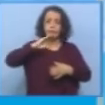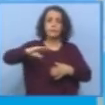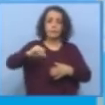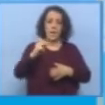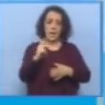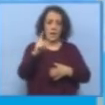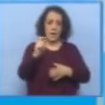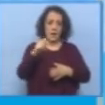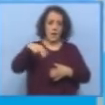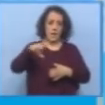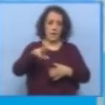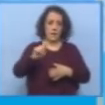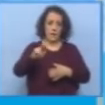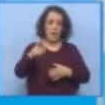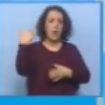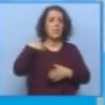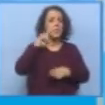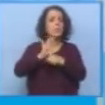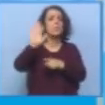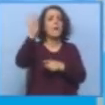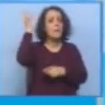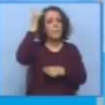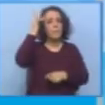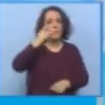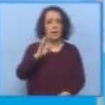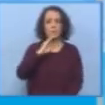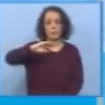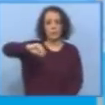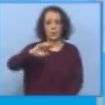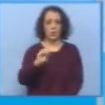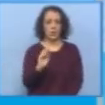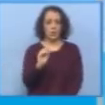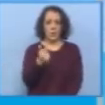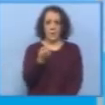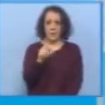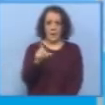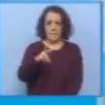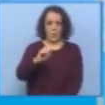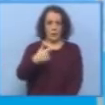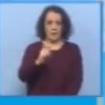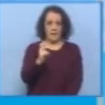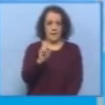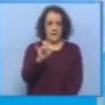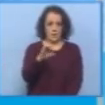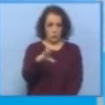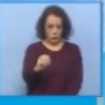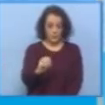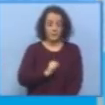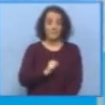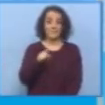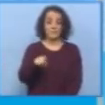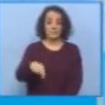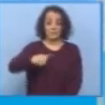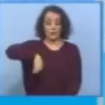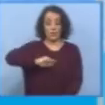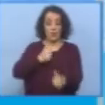altura pároco em Sobral Montagrace e o acompanhamento que a gente fazia